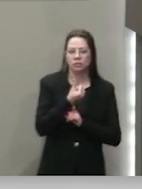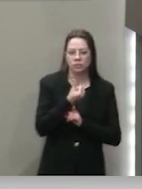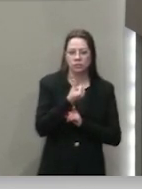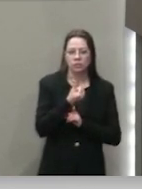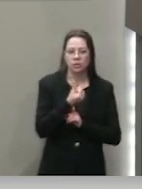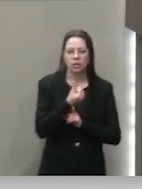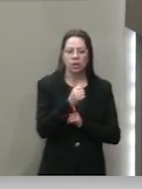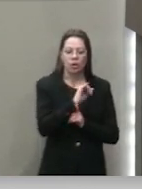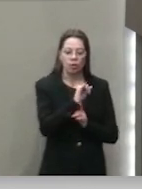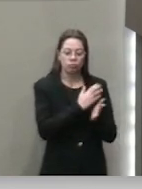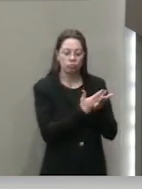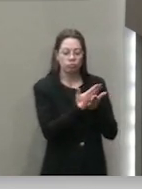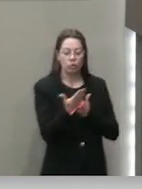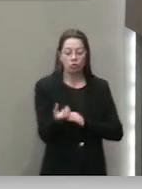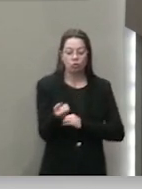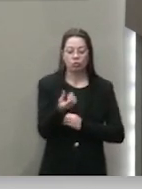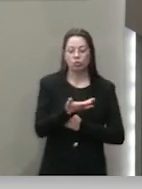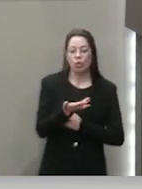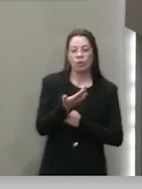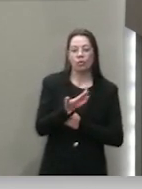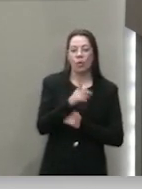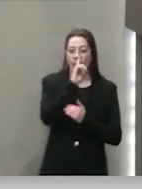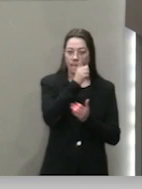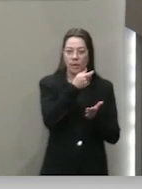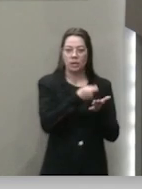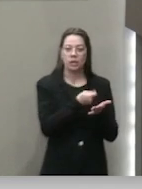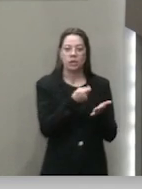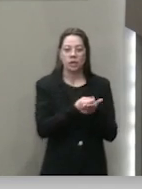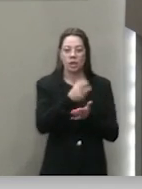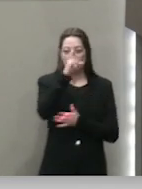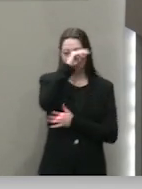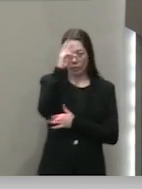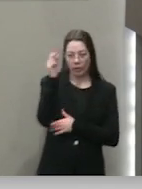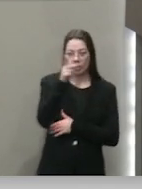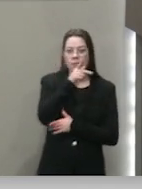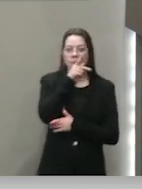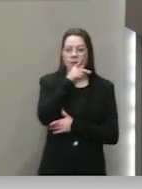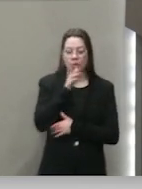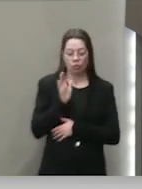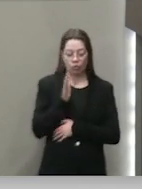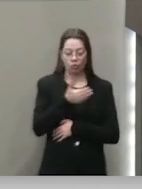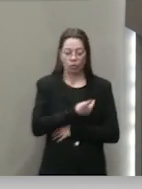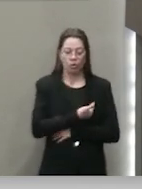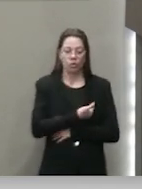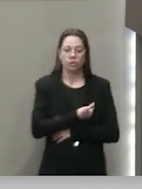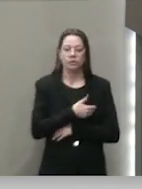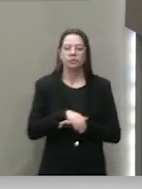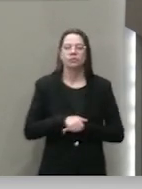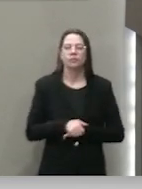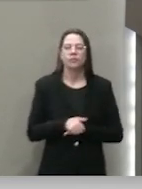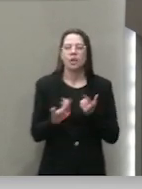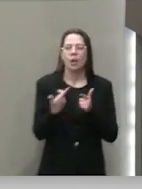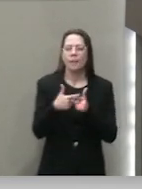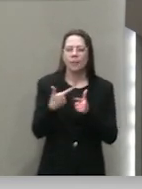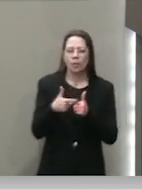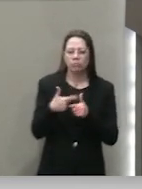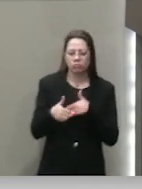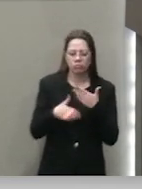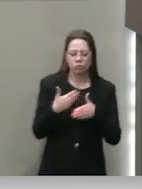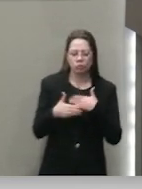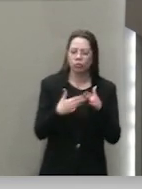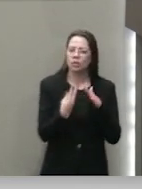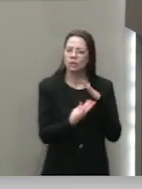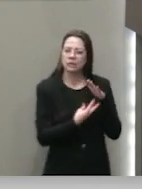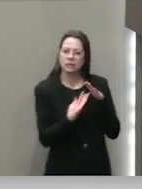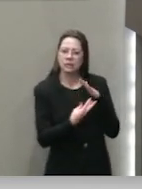do início deste novo mandato do prefeito Pedro Almeida e dos nossos. Problemas em decorrência à